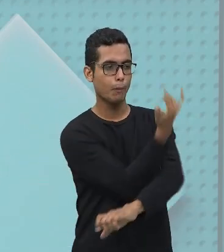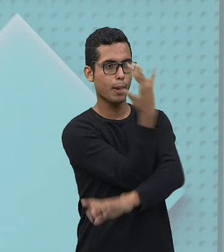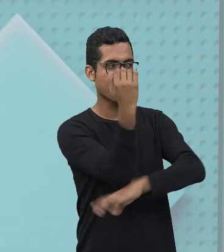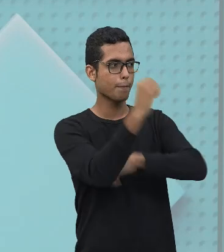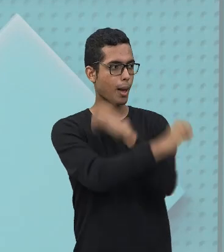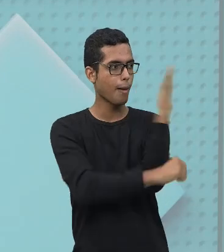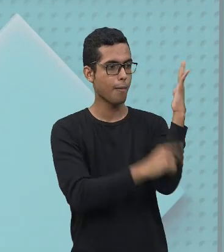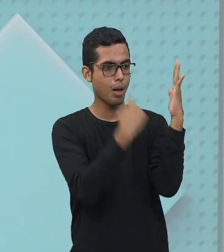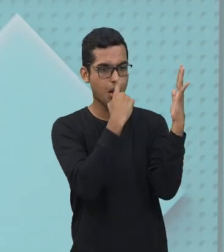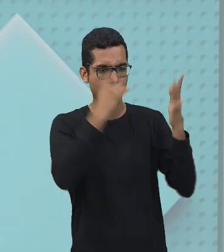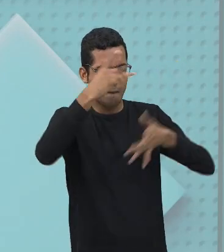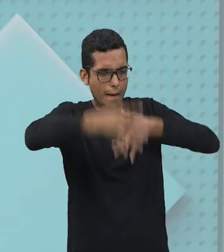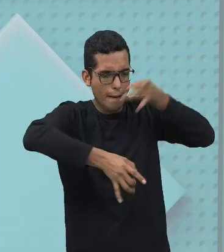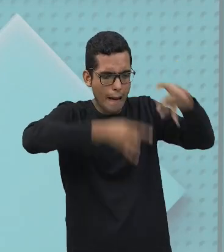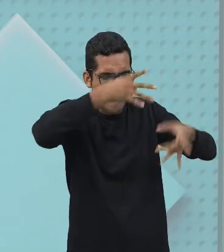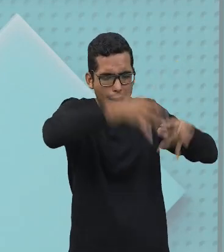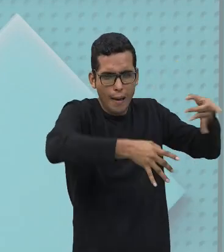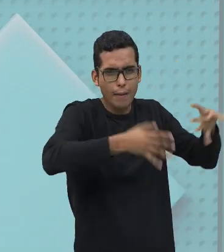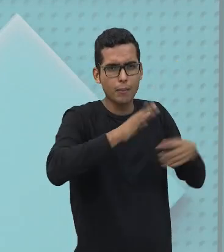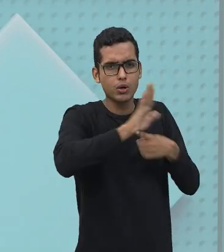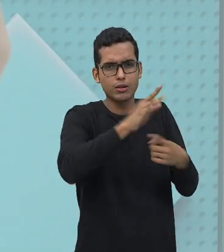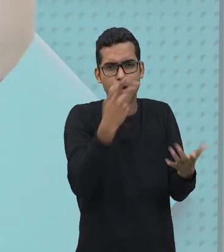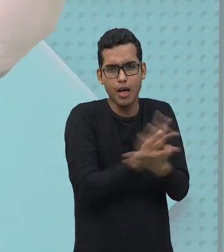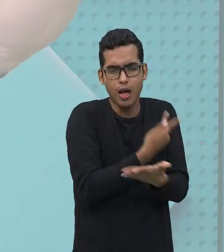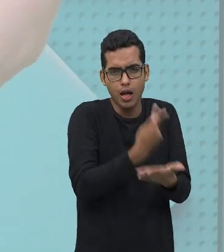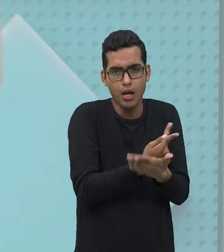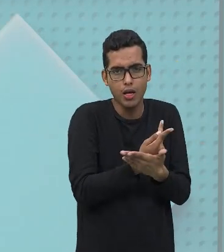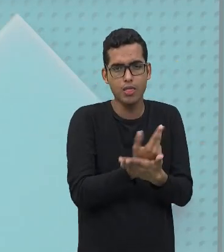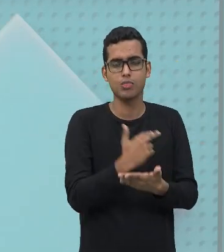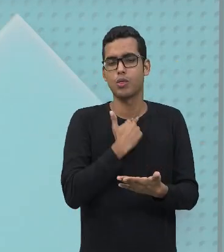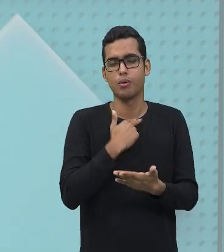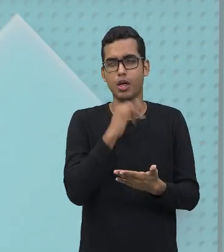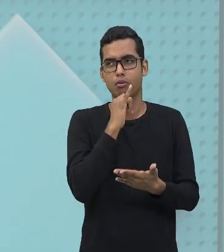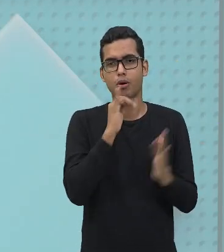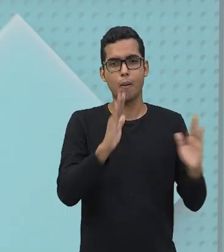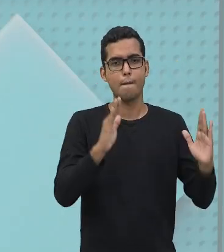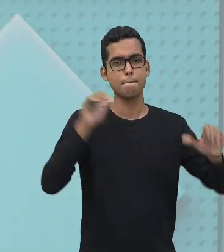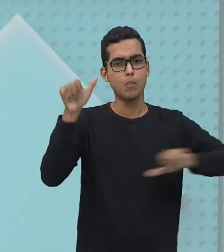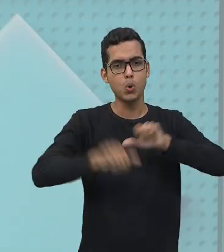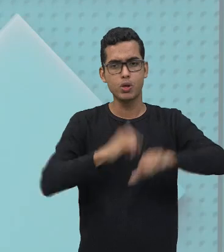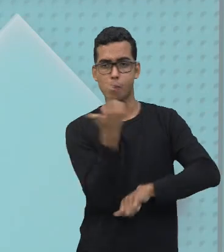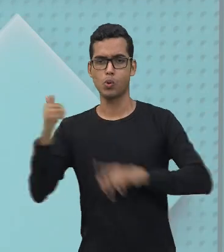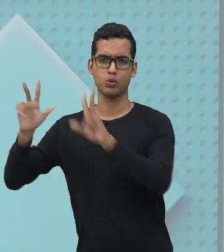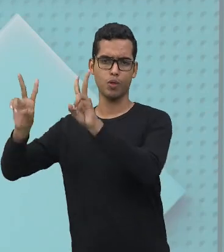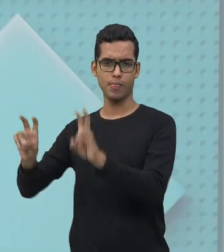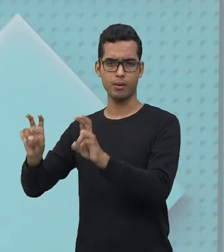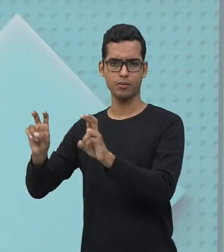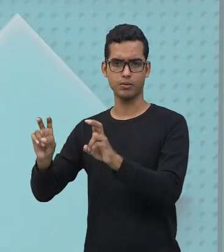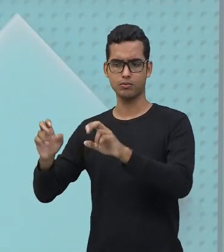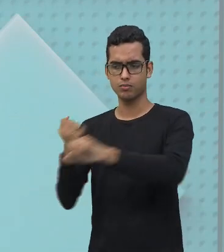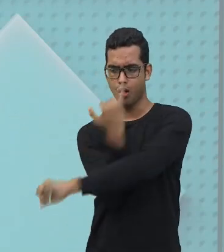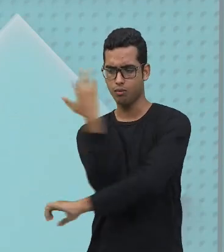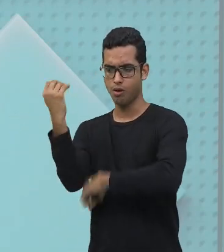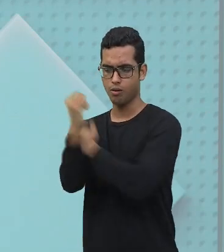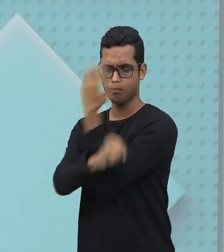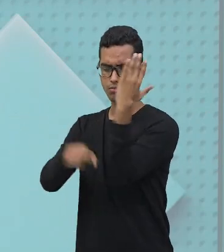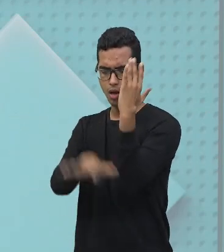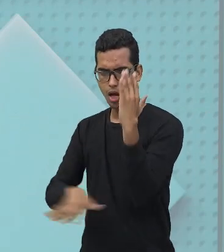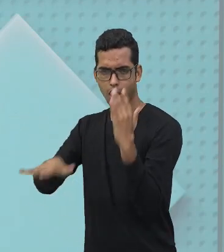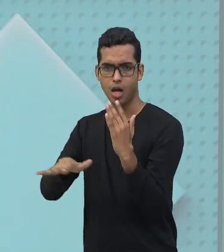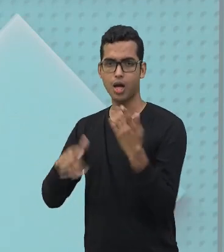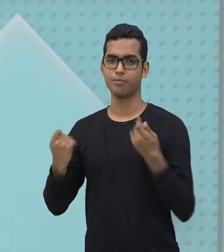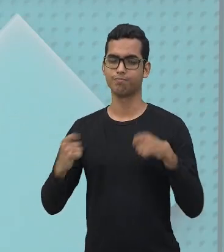descartado de forma irregular, eu não posso passar para outros assuntos do meio ambiente. Eu tenho